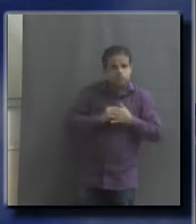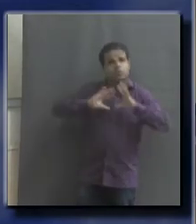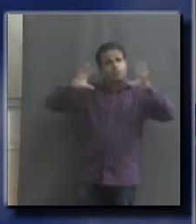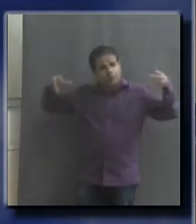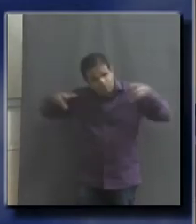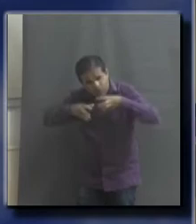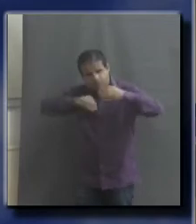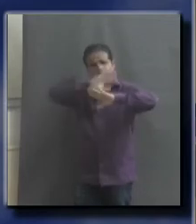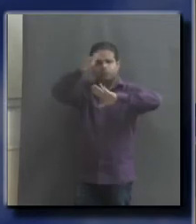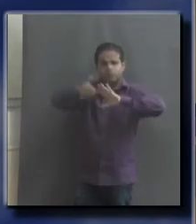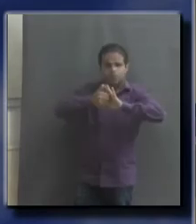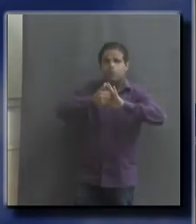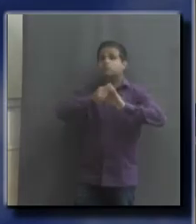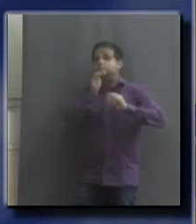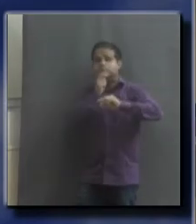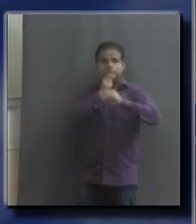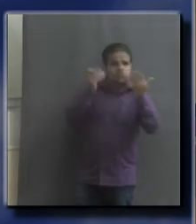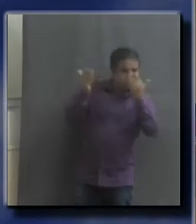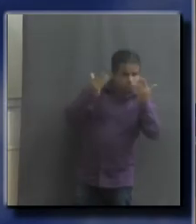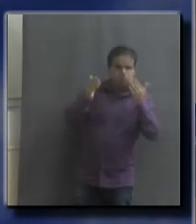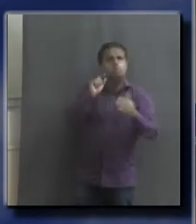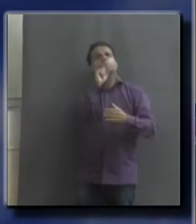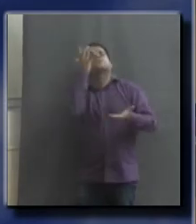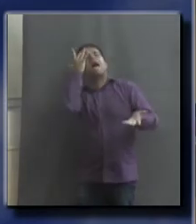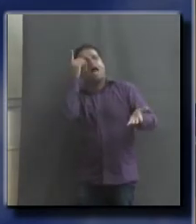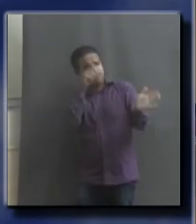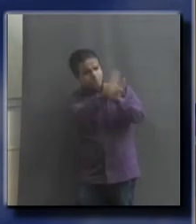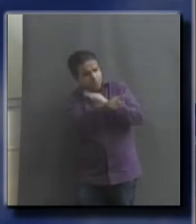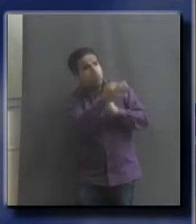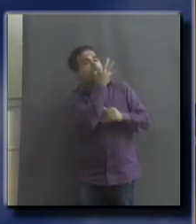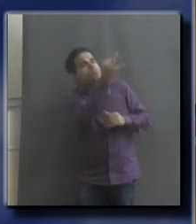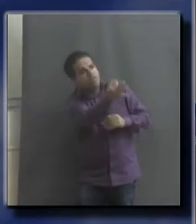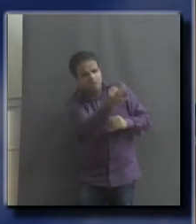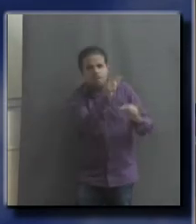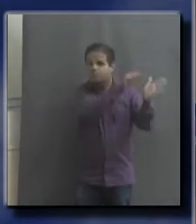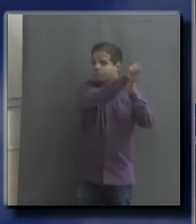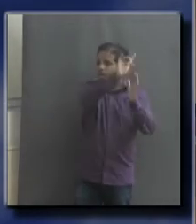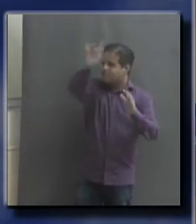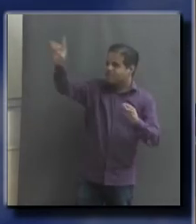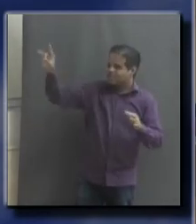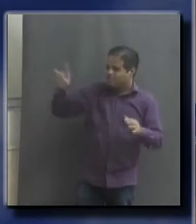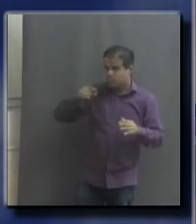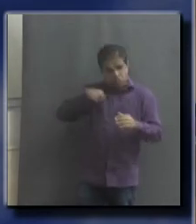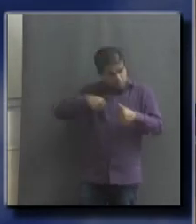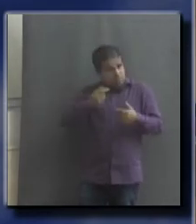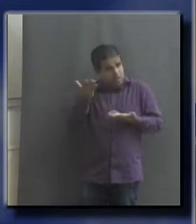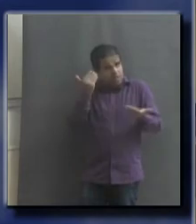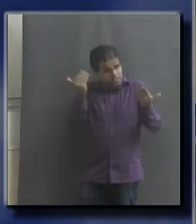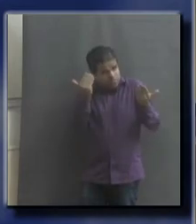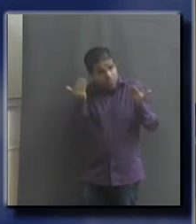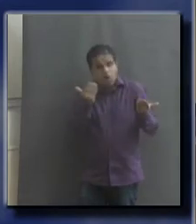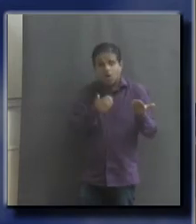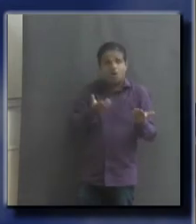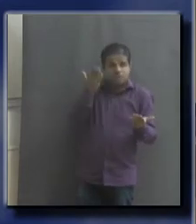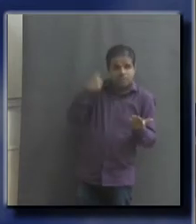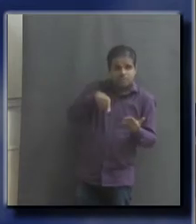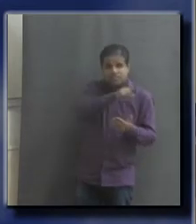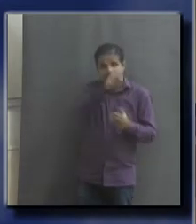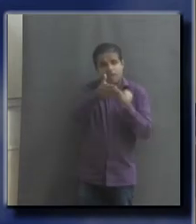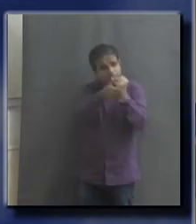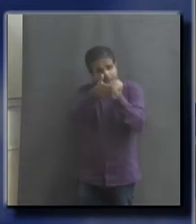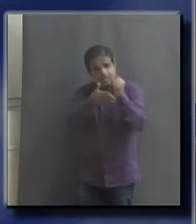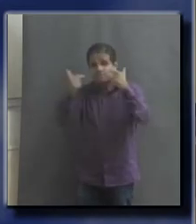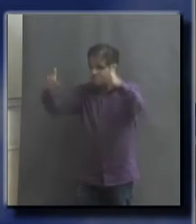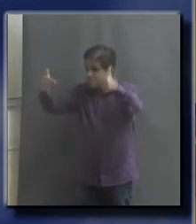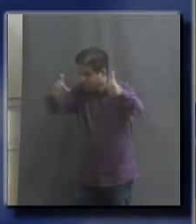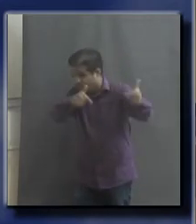inteira, chama quem não é psicólogo também. O que está acontecendo? O que você acha? Né? Vamos ouvir. Né? A gente é psicólogo, a gente tem isso como base de